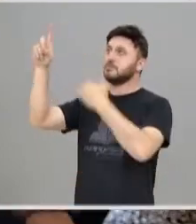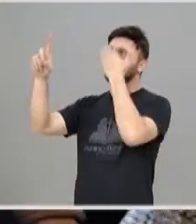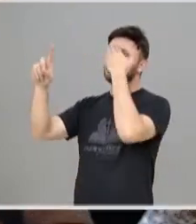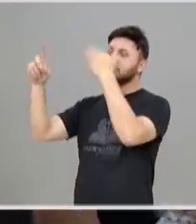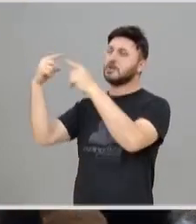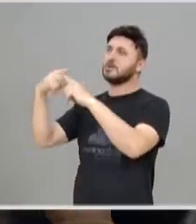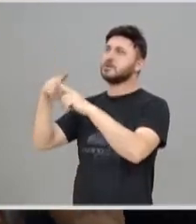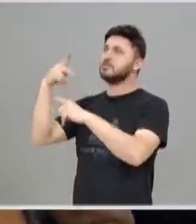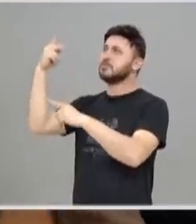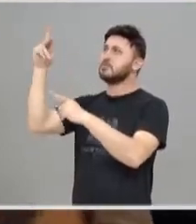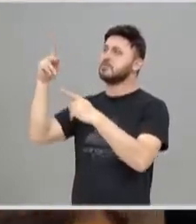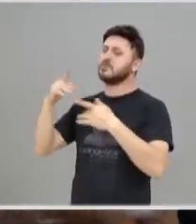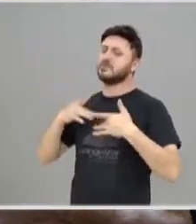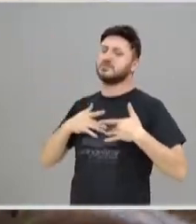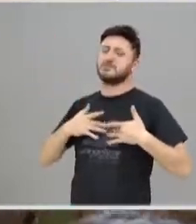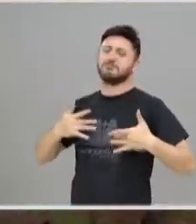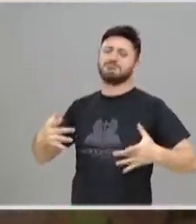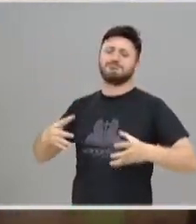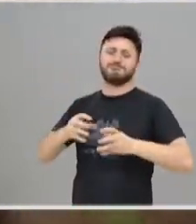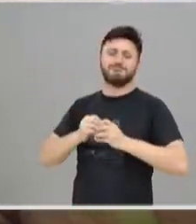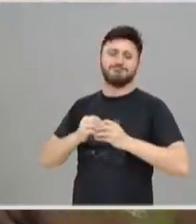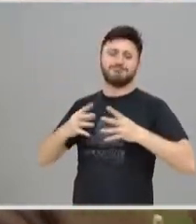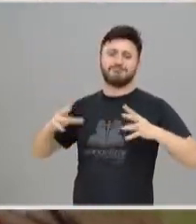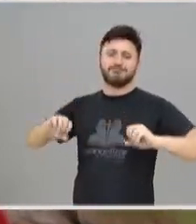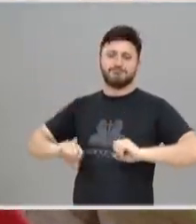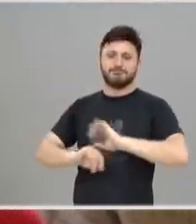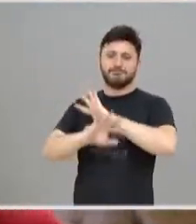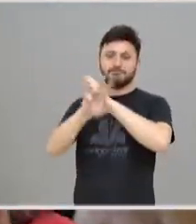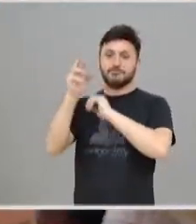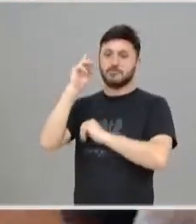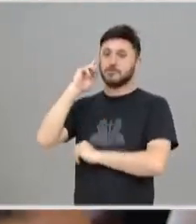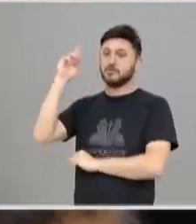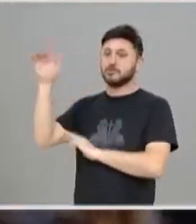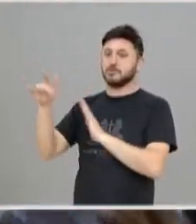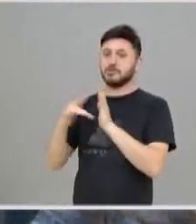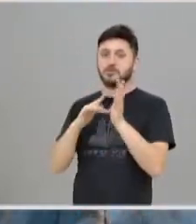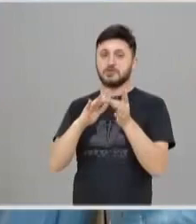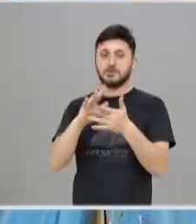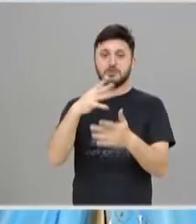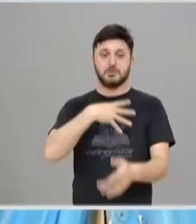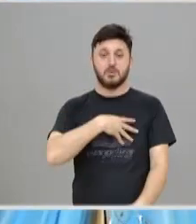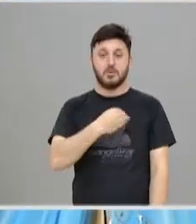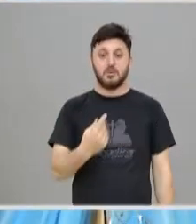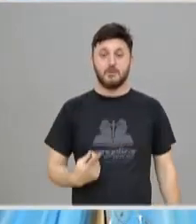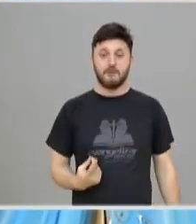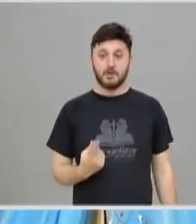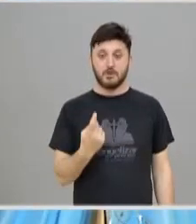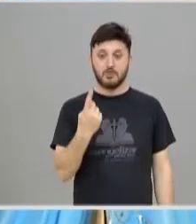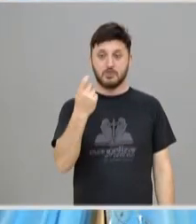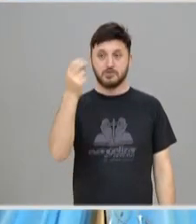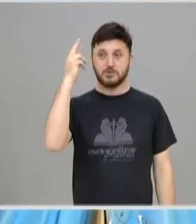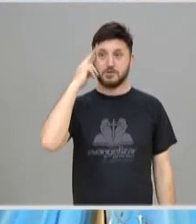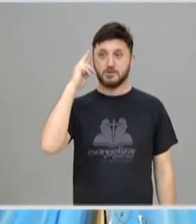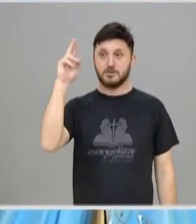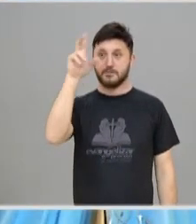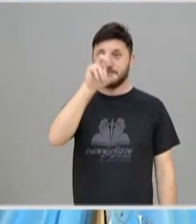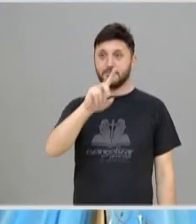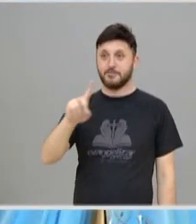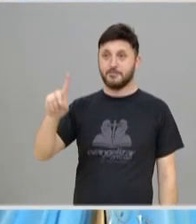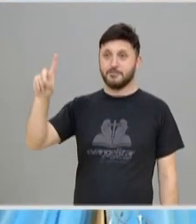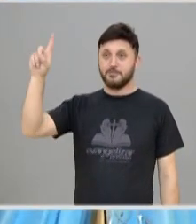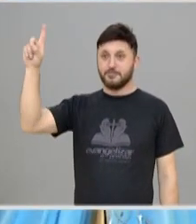vos damos graças por vossa imensa glória. Senhor Jesus Cristo, Filho